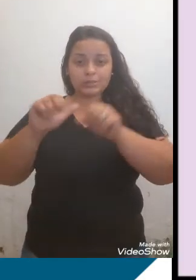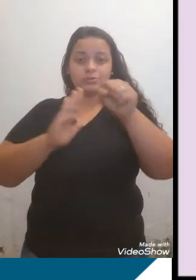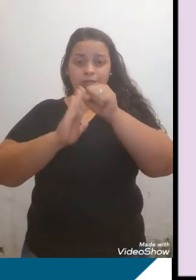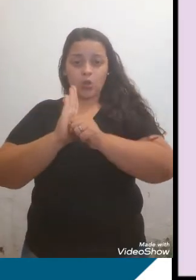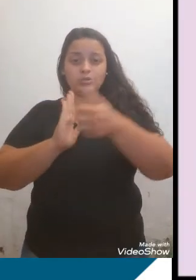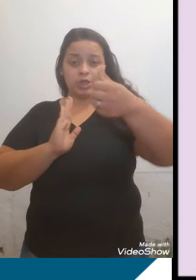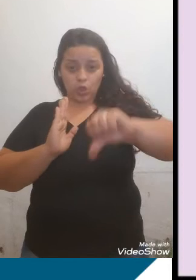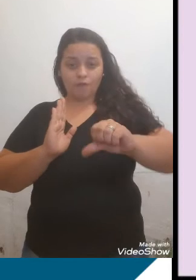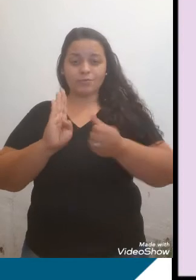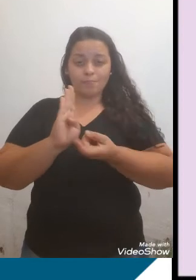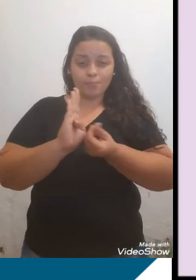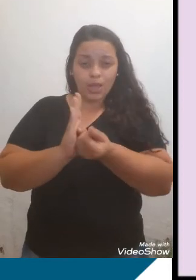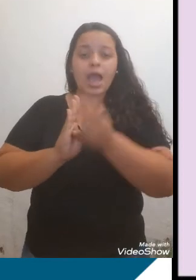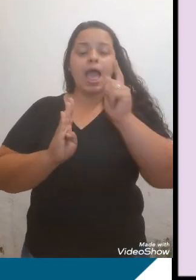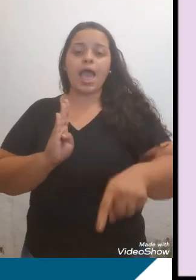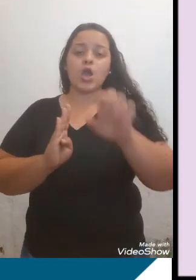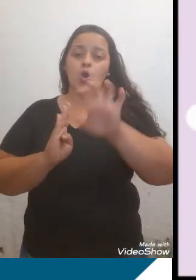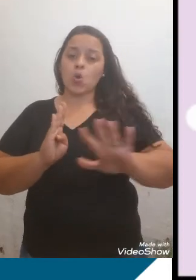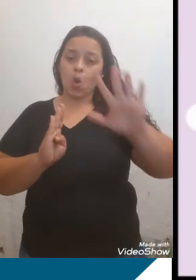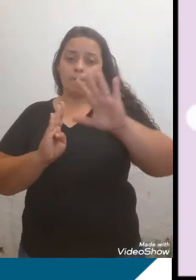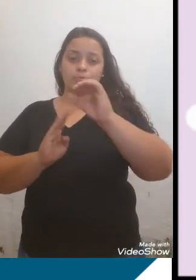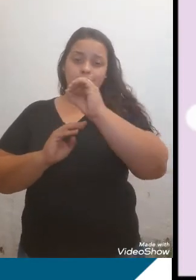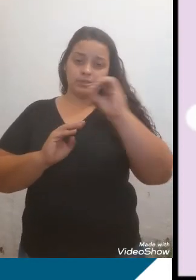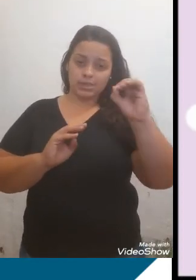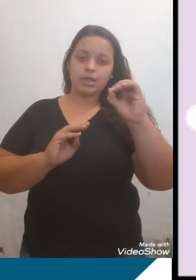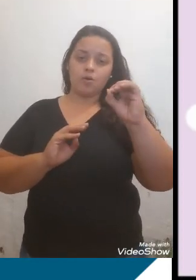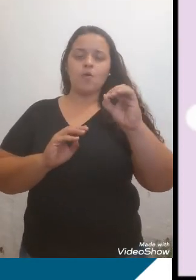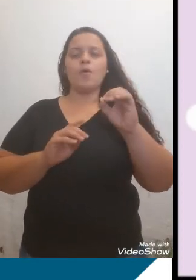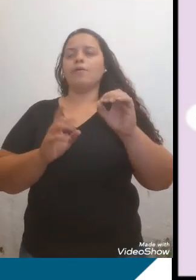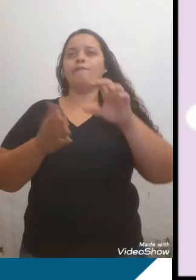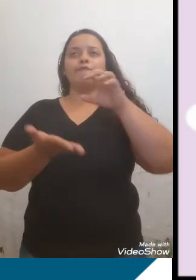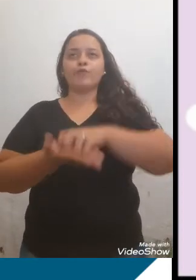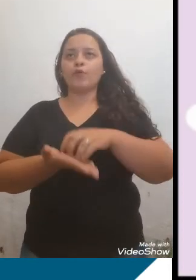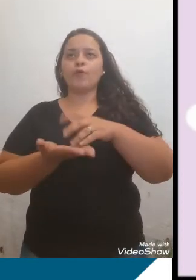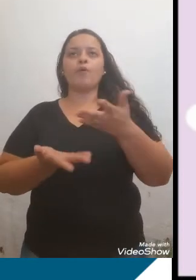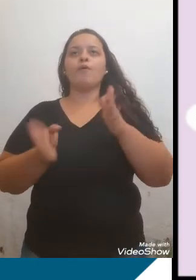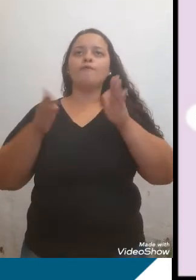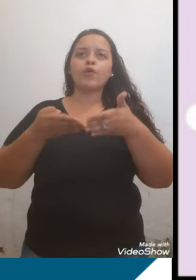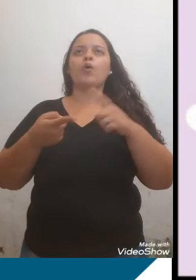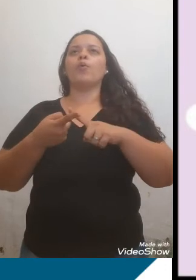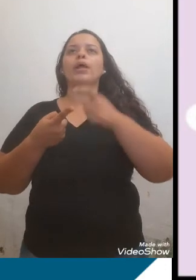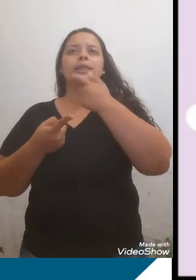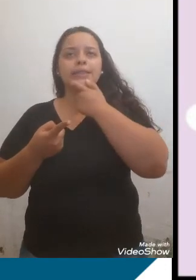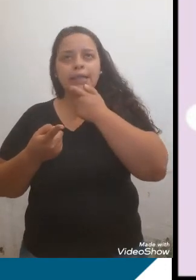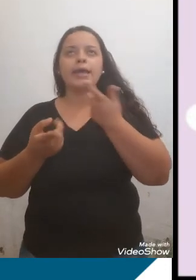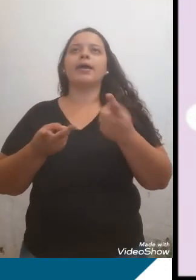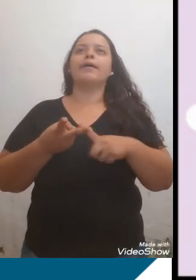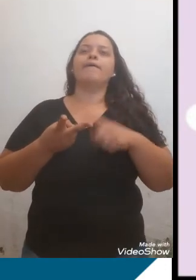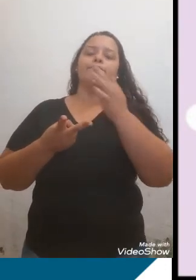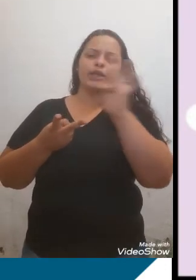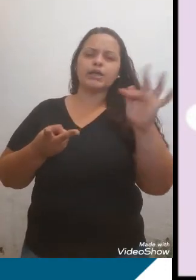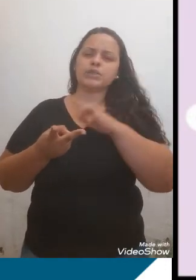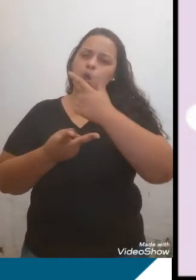dessa sociedade burguesa, é a Europa Ocidental, principalmente em grandes centros como a Inglaterra, França e outras regiões da